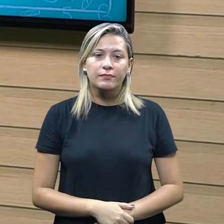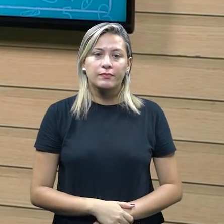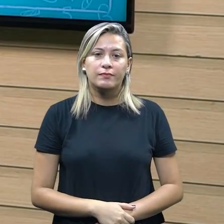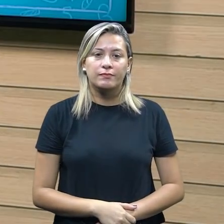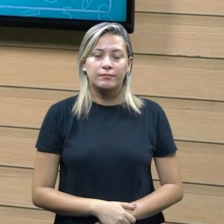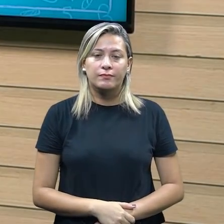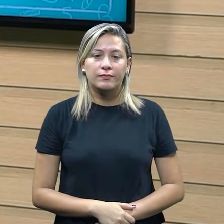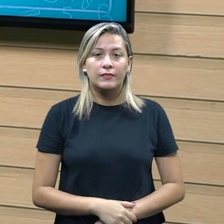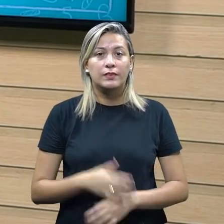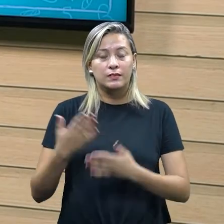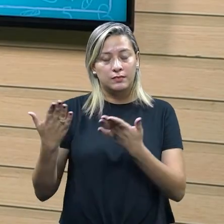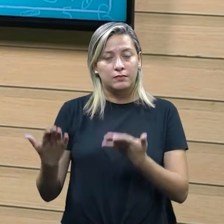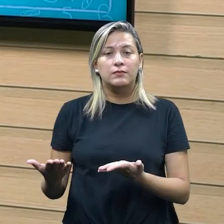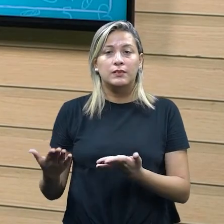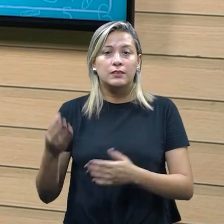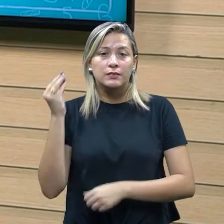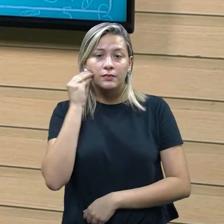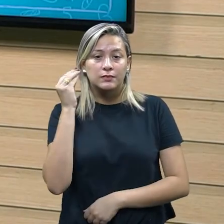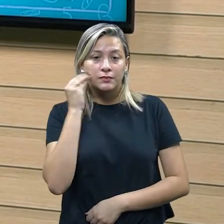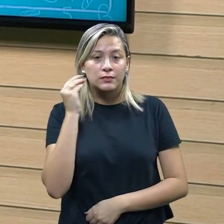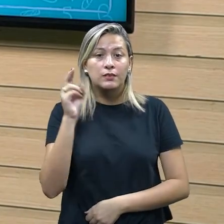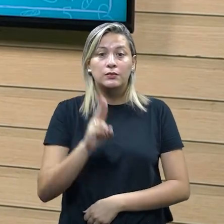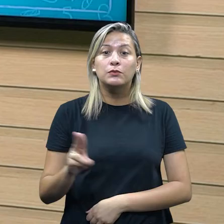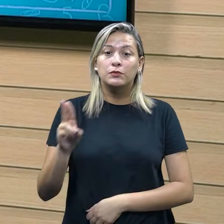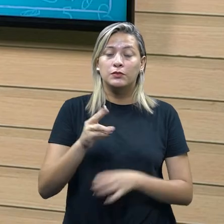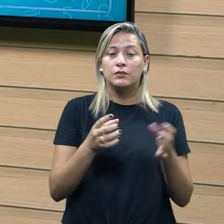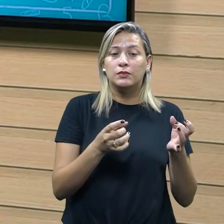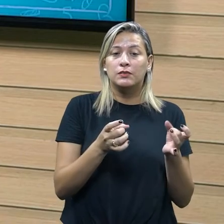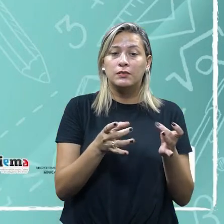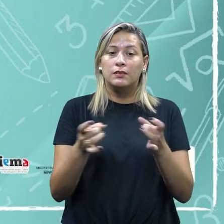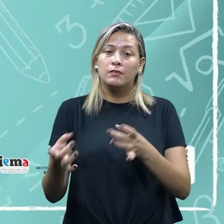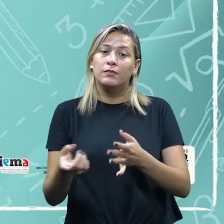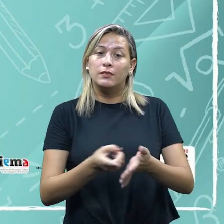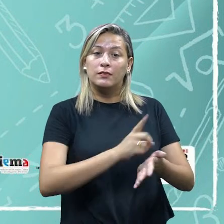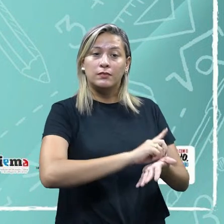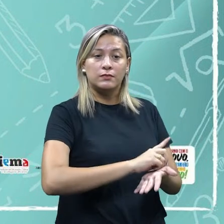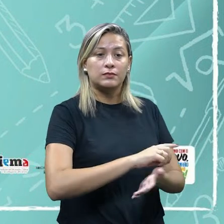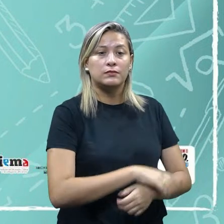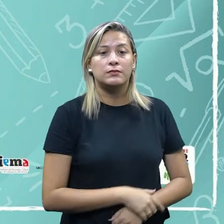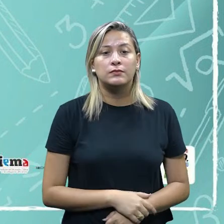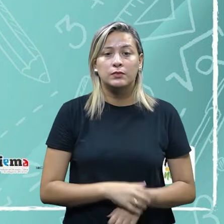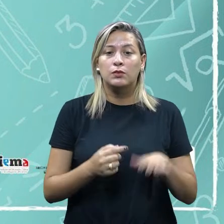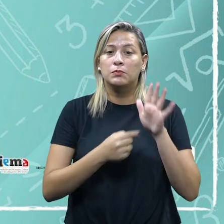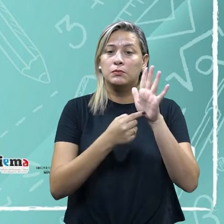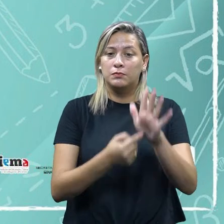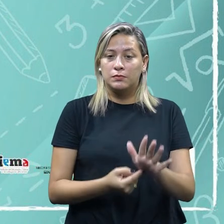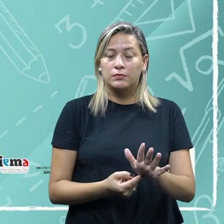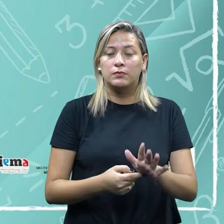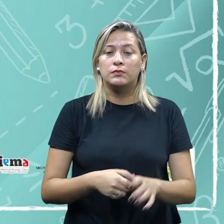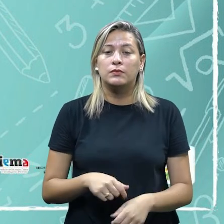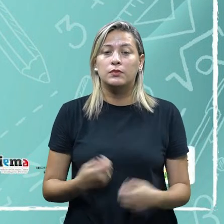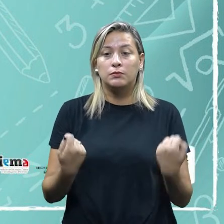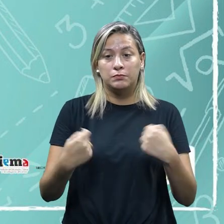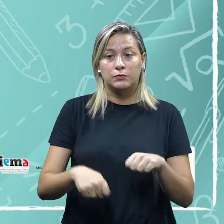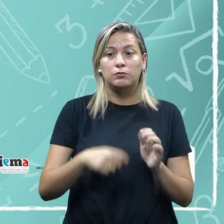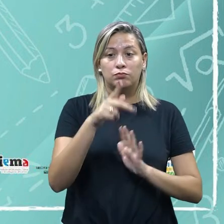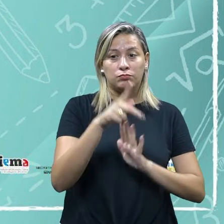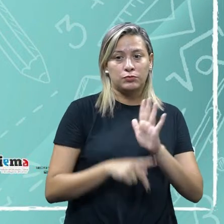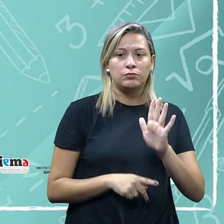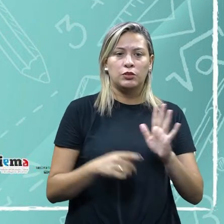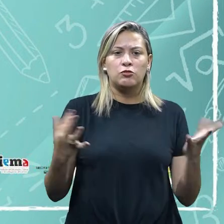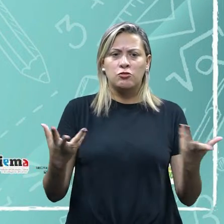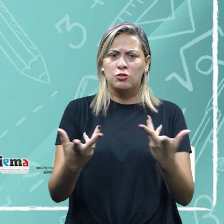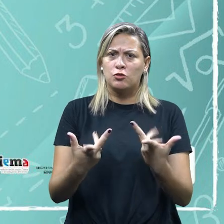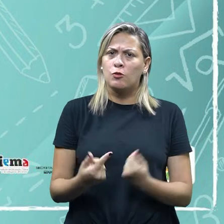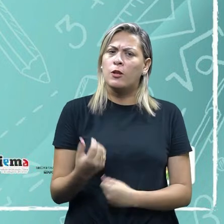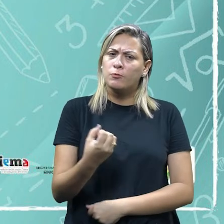através disso, através dessas simulações, fazer o comércio anterior à fabricação. Então, como mostrado, é possível obter projetos de grande